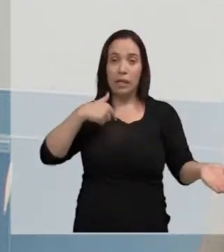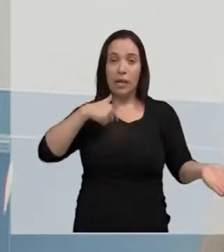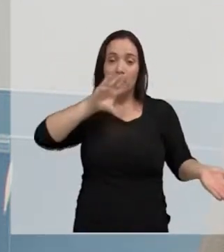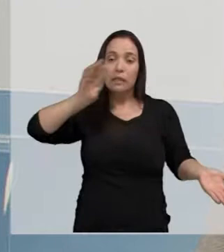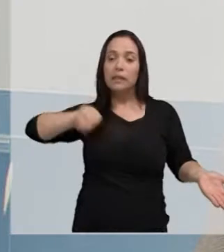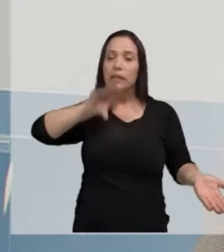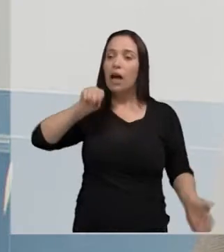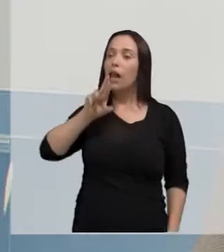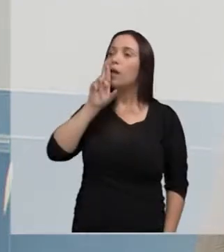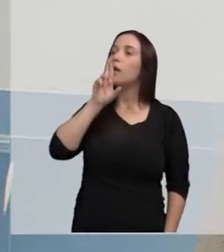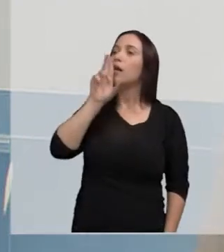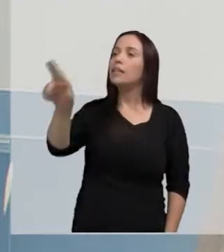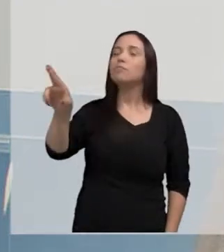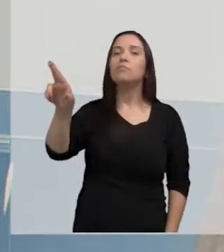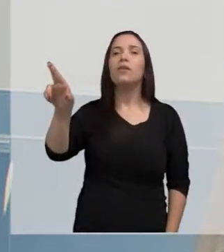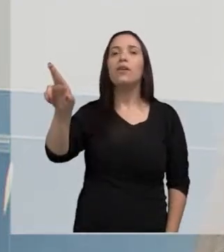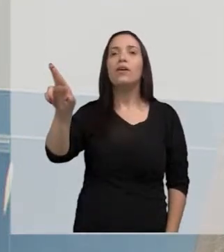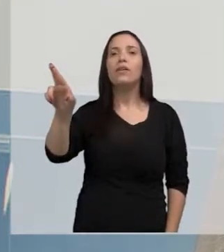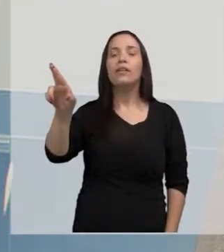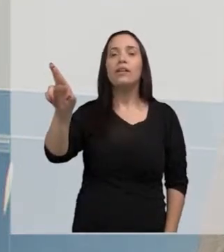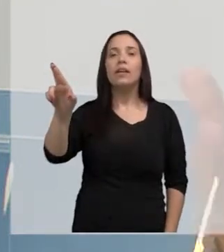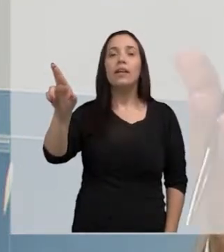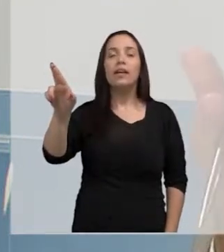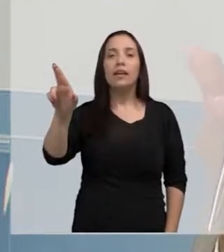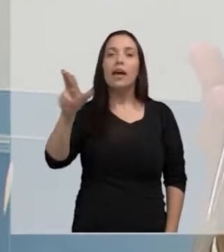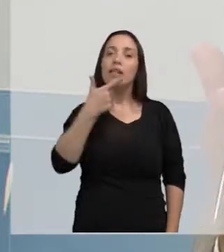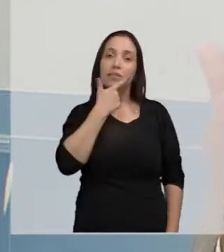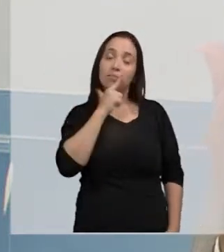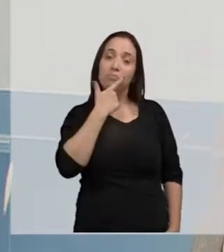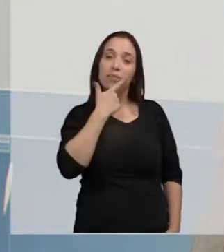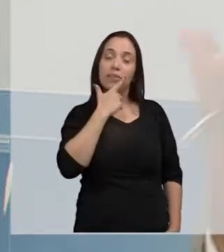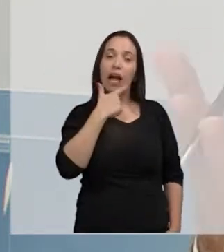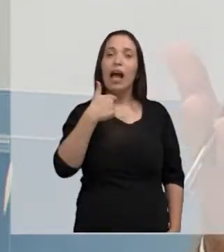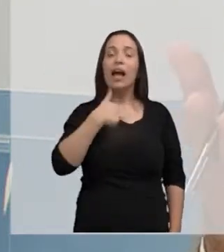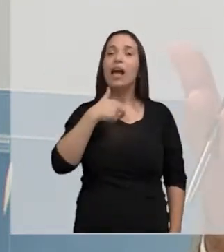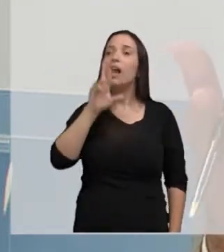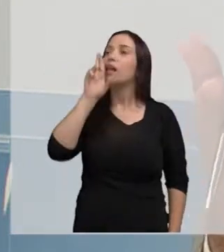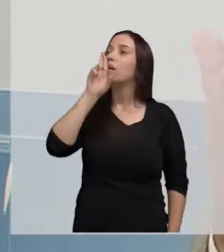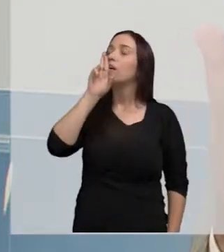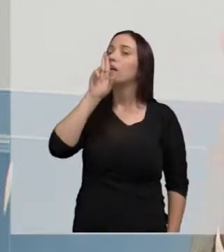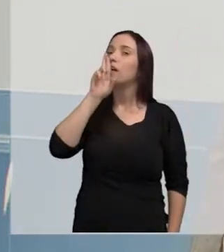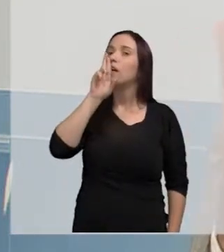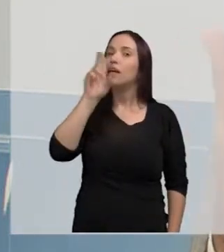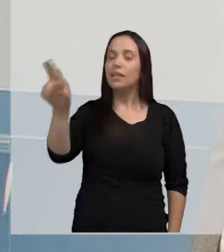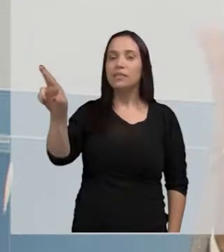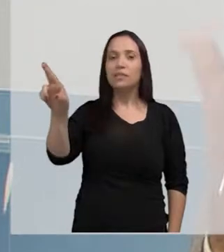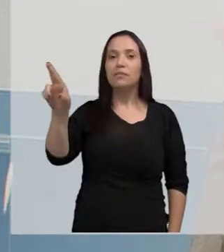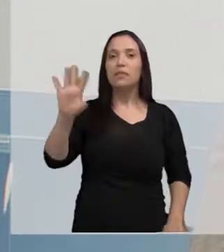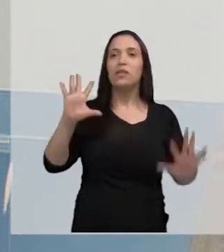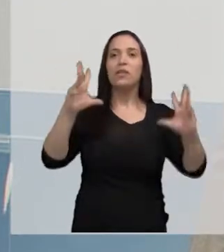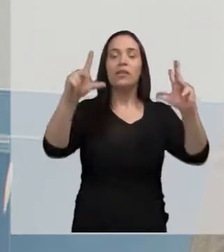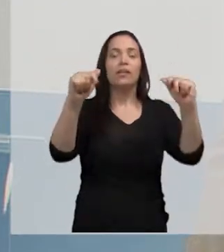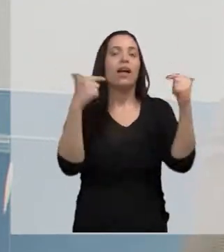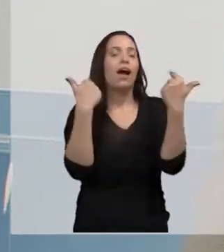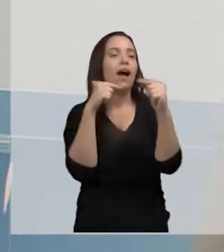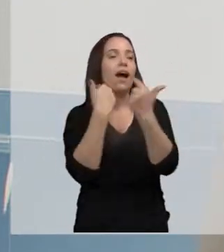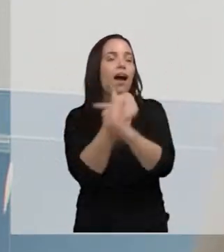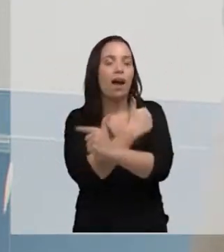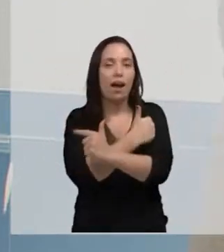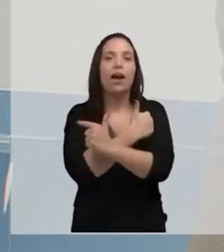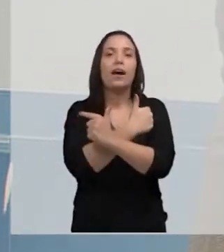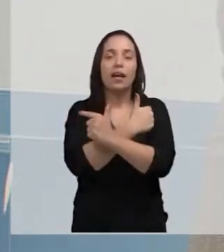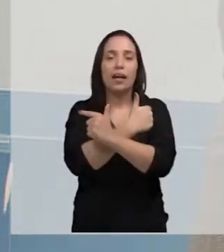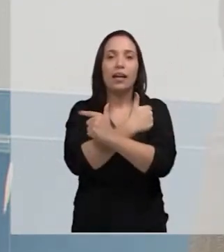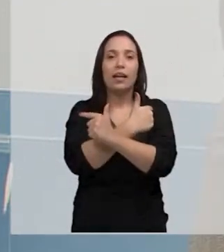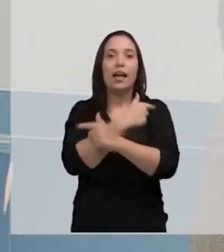nosso cearenseis aqui. Do dia a dia. E muito simpático. Ele respondeu o cara, e ao mesmo tempo foi simpático. Se tivesse sido